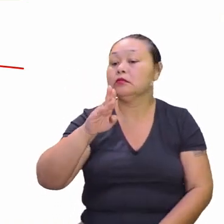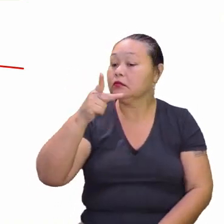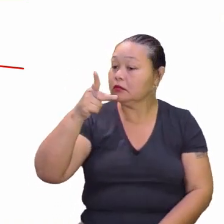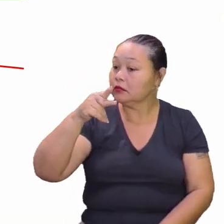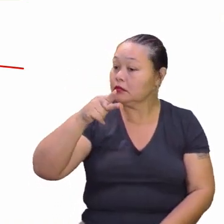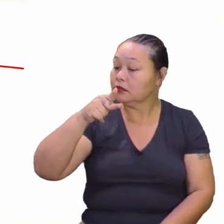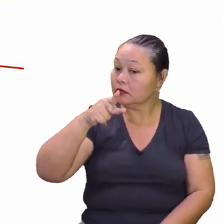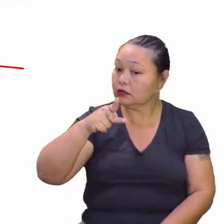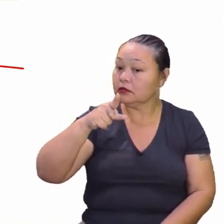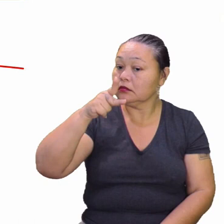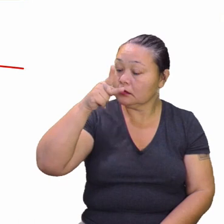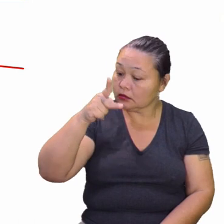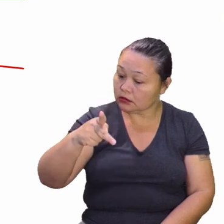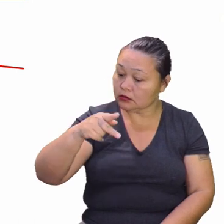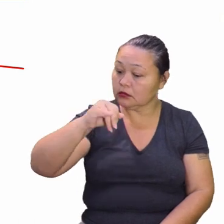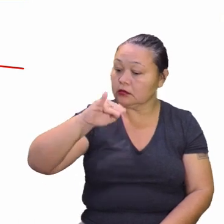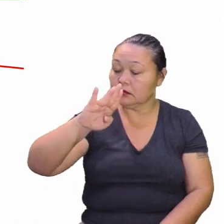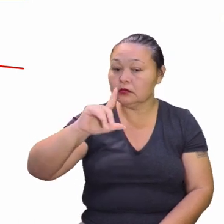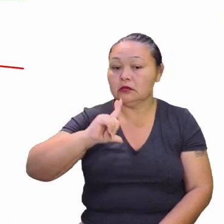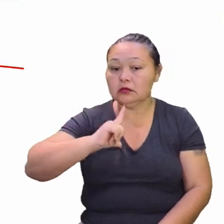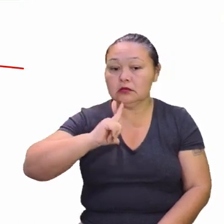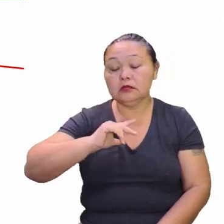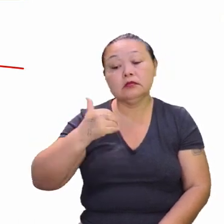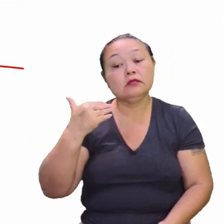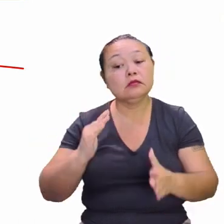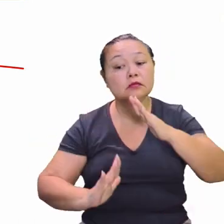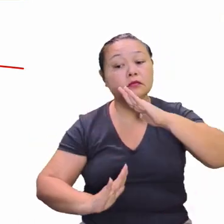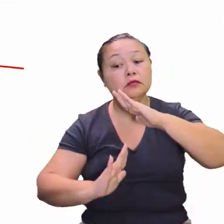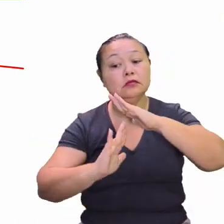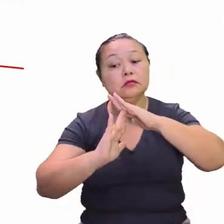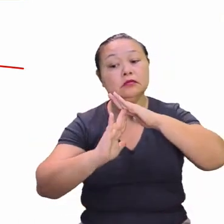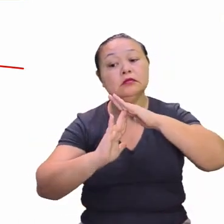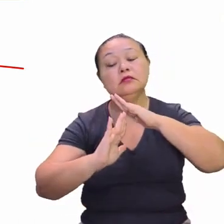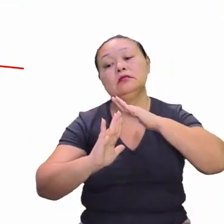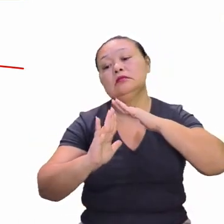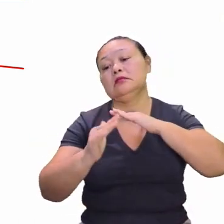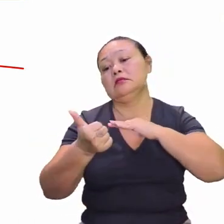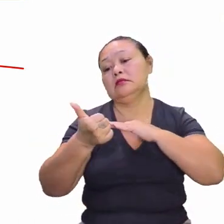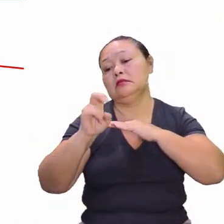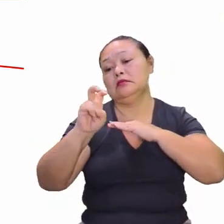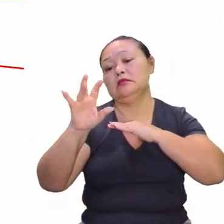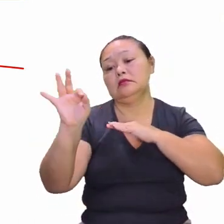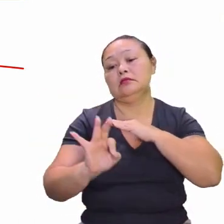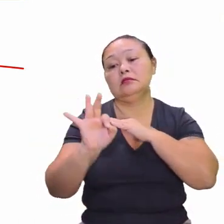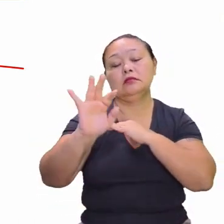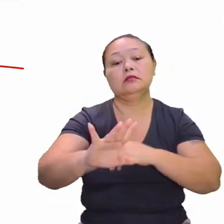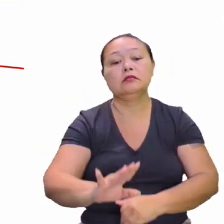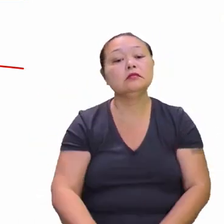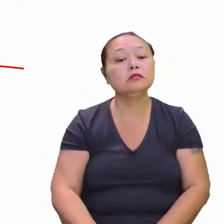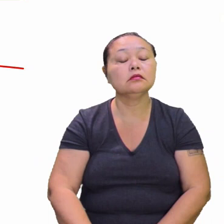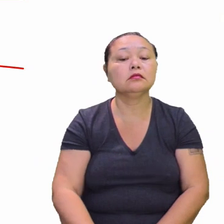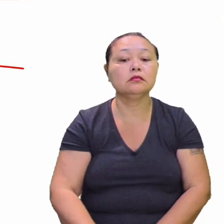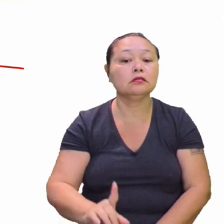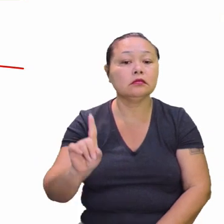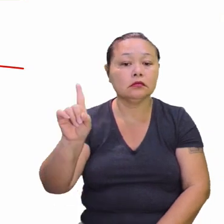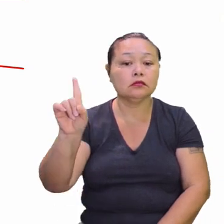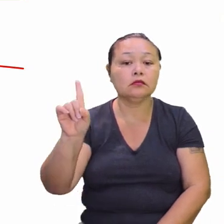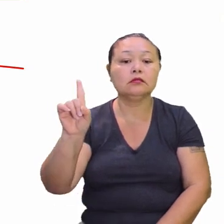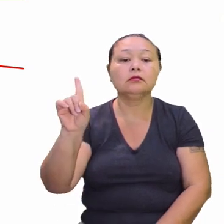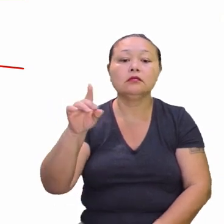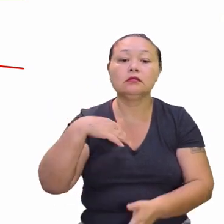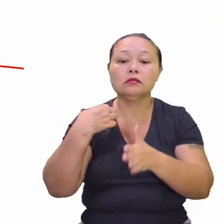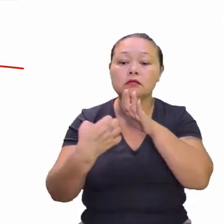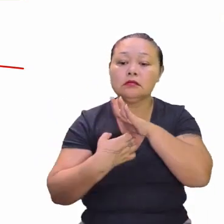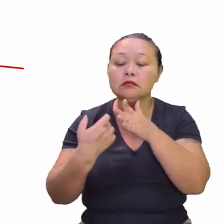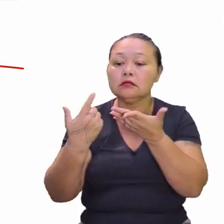nem a 15%. Leve essa informação no seu coração. Isso mesmo. Não é isso, Rogério? Muito bem. Beleza, a indústria